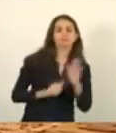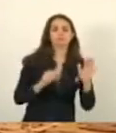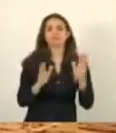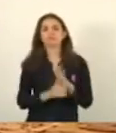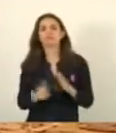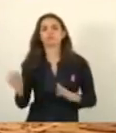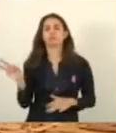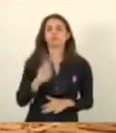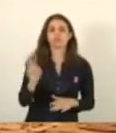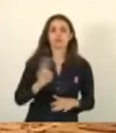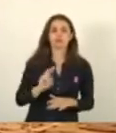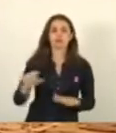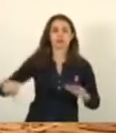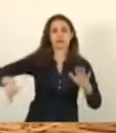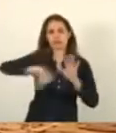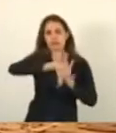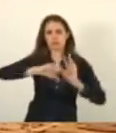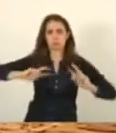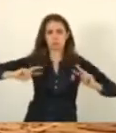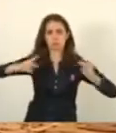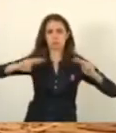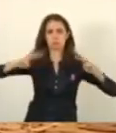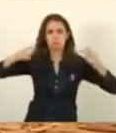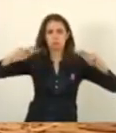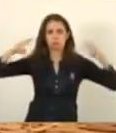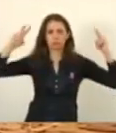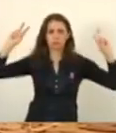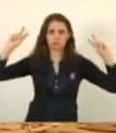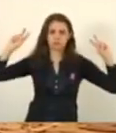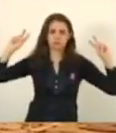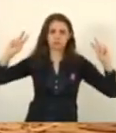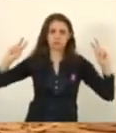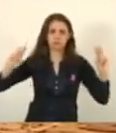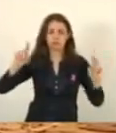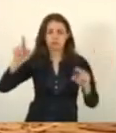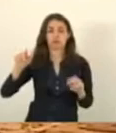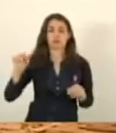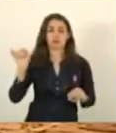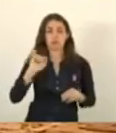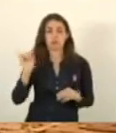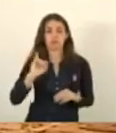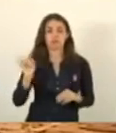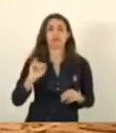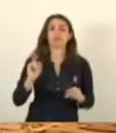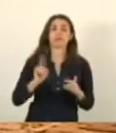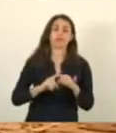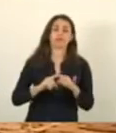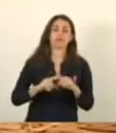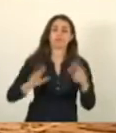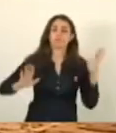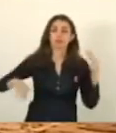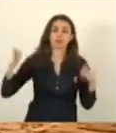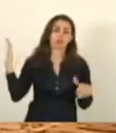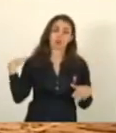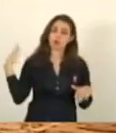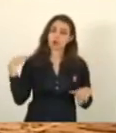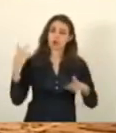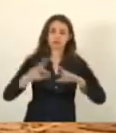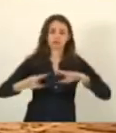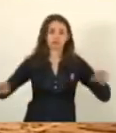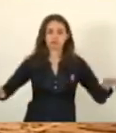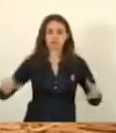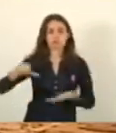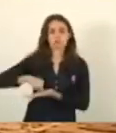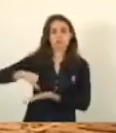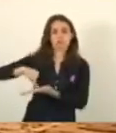por exemplo. A criminalidade tomou conta de Vila Velha. Assalto em Itapuã, Itaparica, na Praia da Costa,